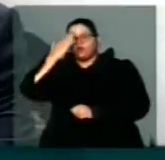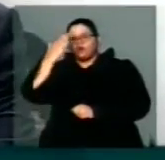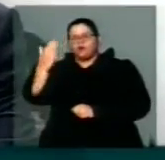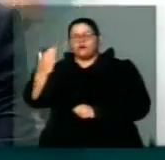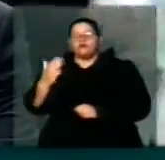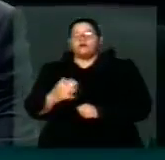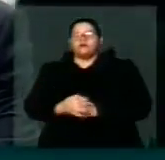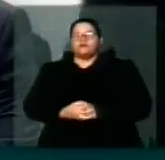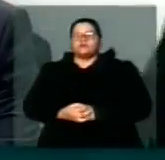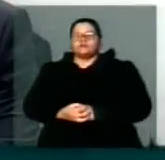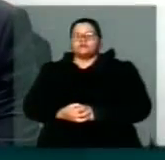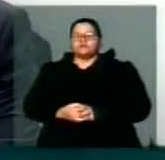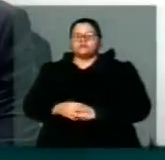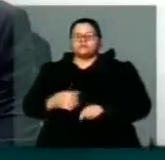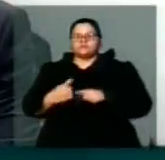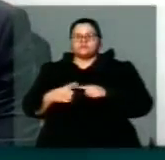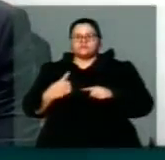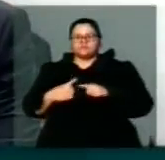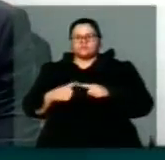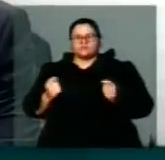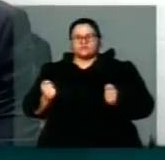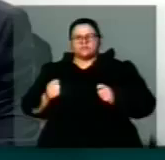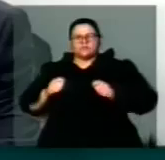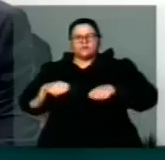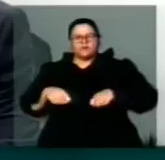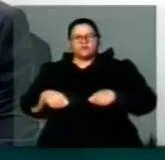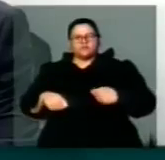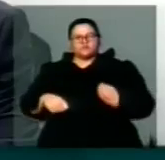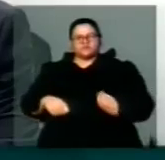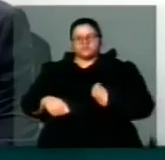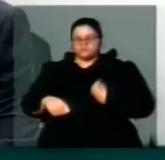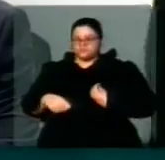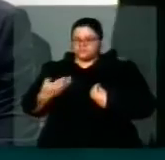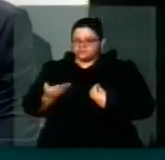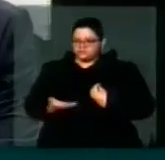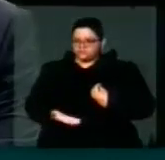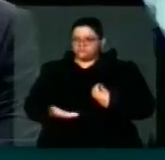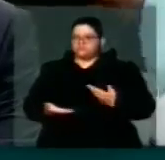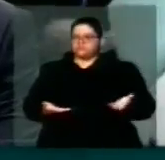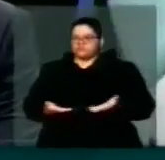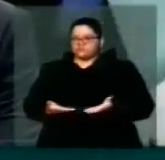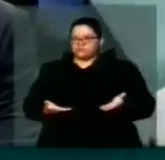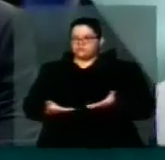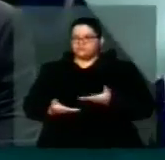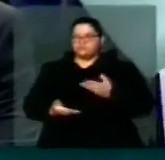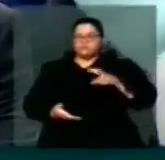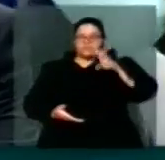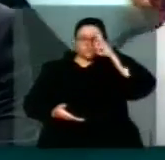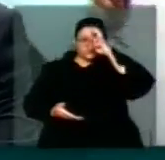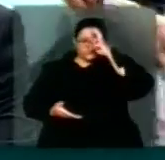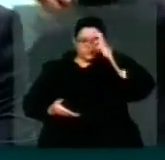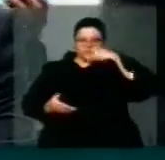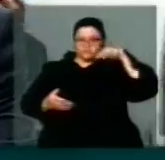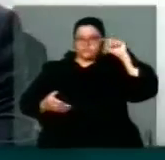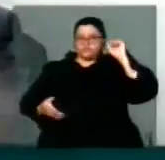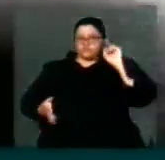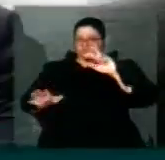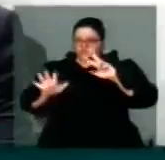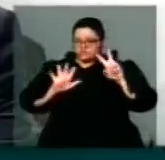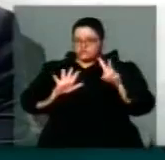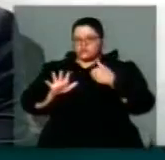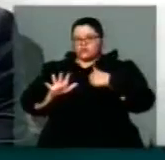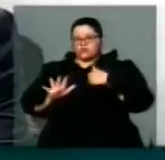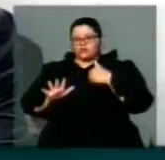agradeço a possibilidade de me receberem aqui hoje, como eu já havia proposto na quinta-feira passada, de aqui